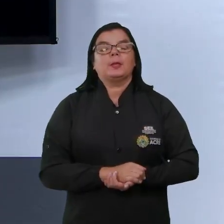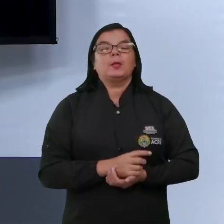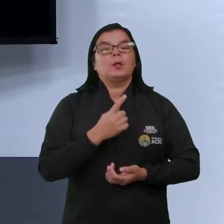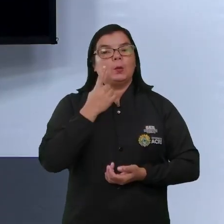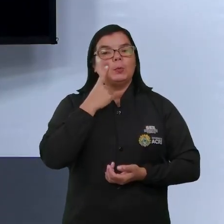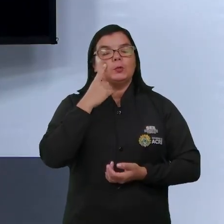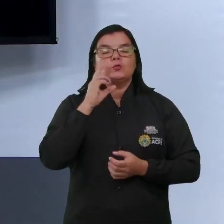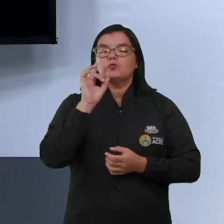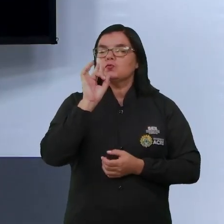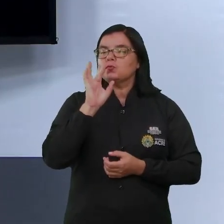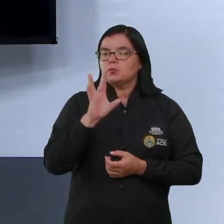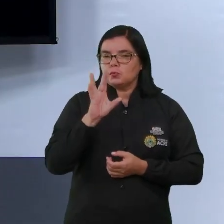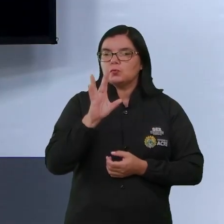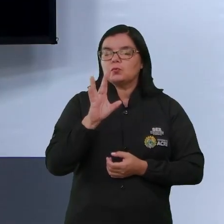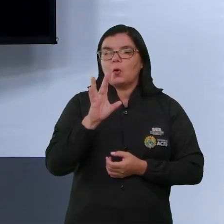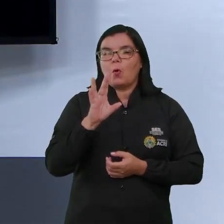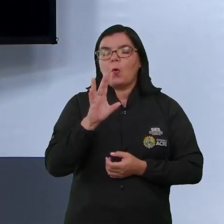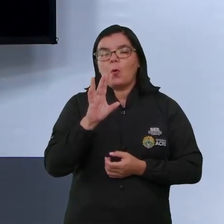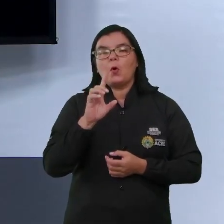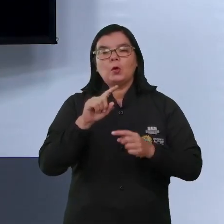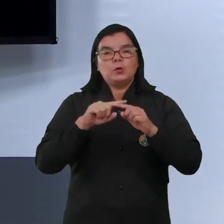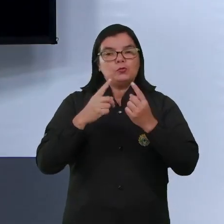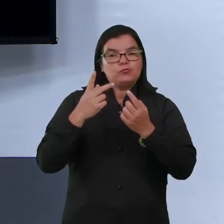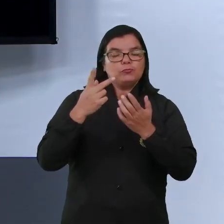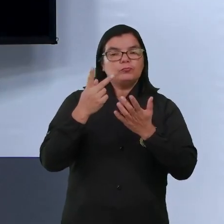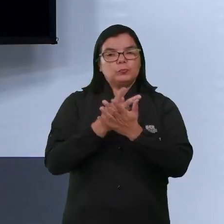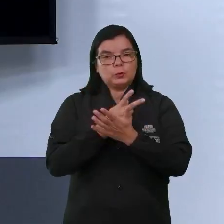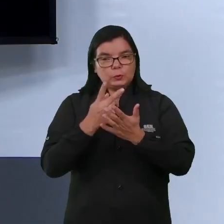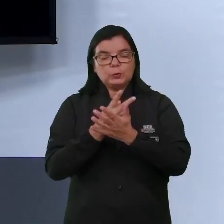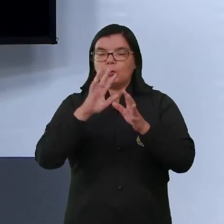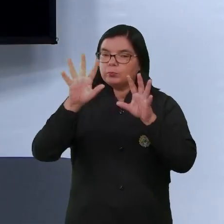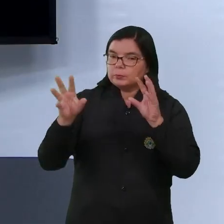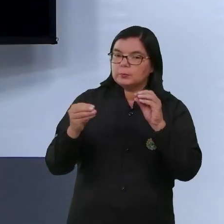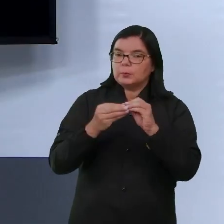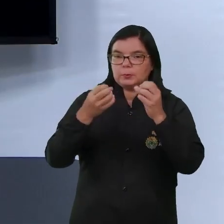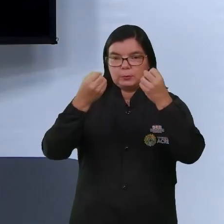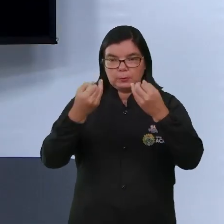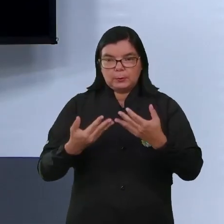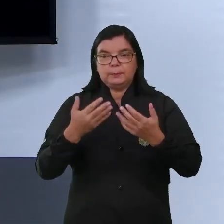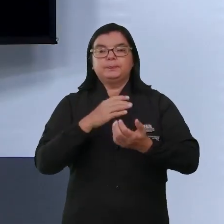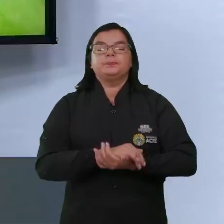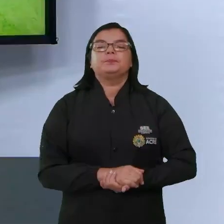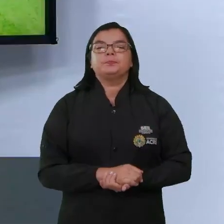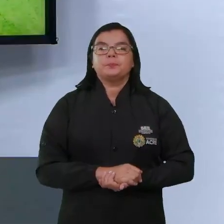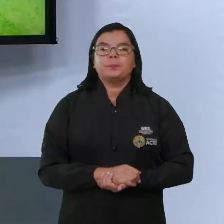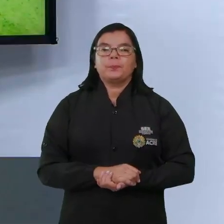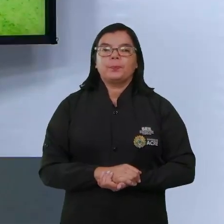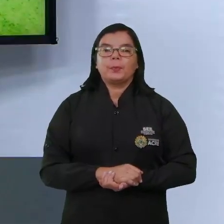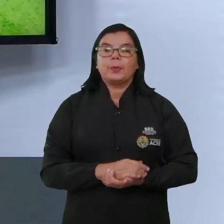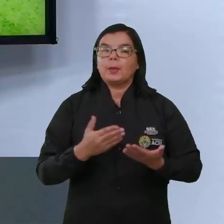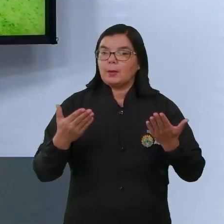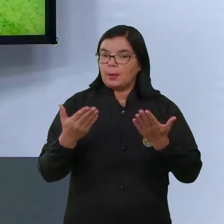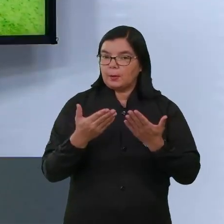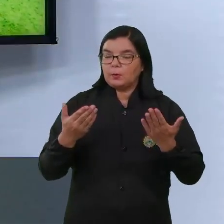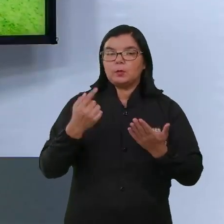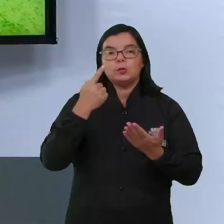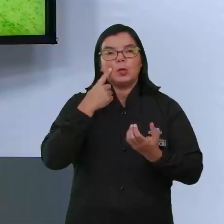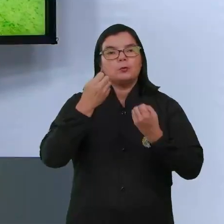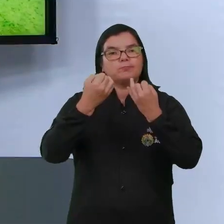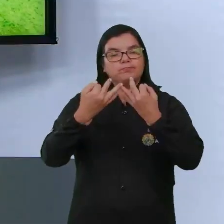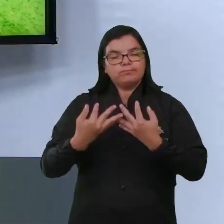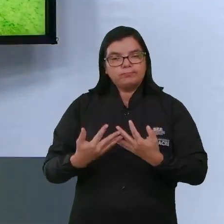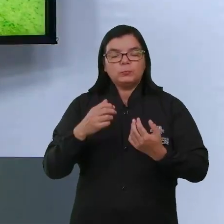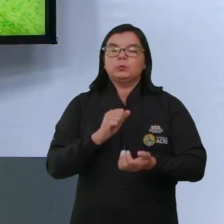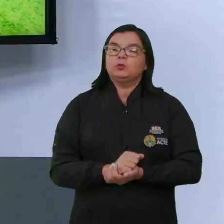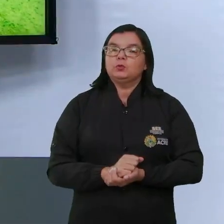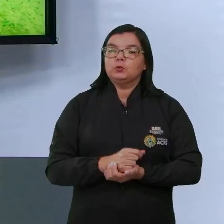foi apenas uma questão aqui, um adendo que eu quero deixar registrado. Bem, agora, ainda falando